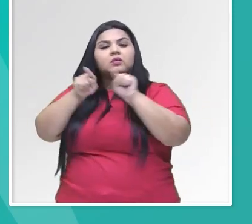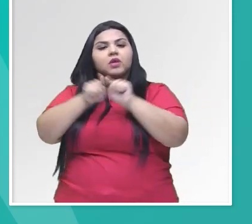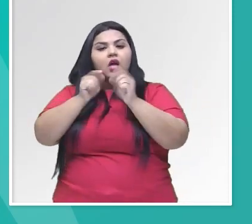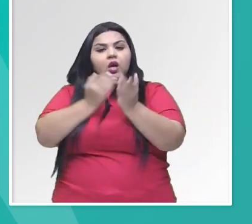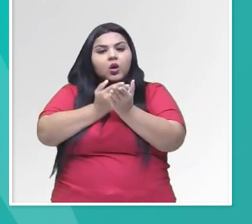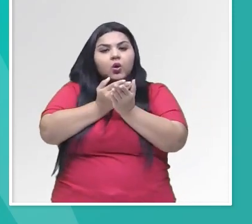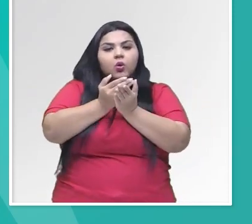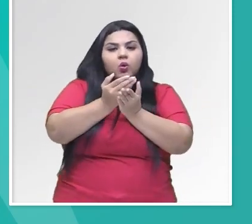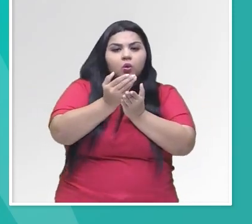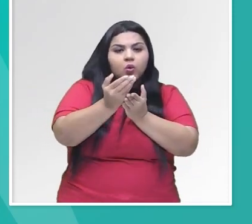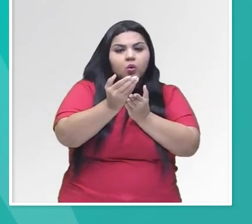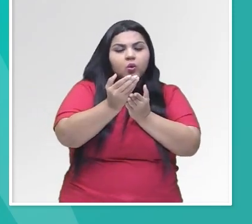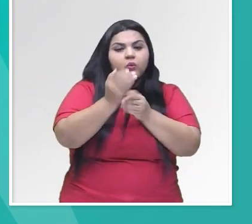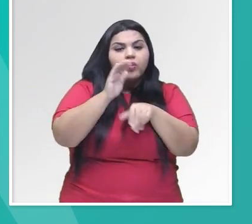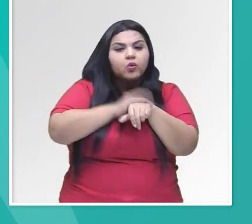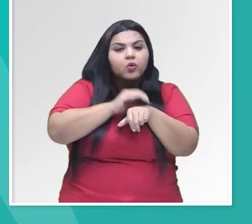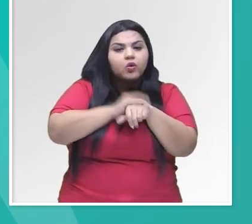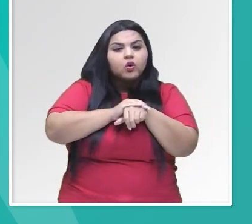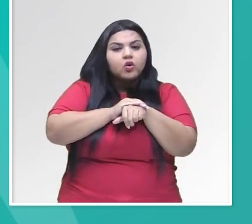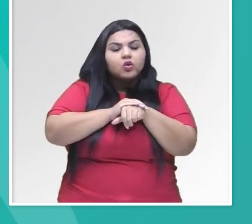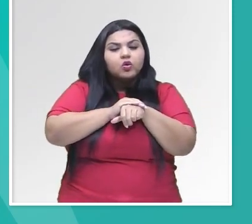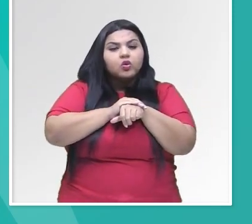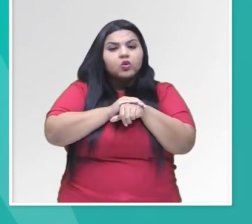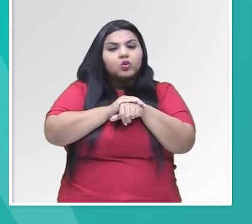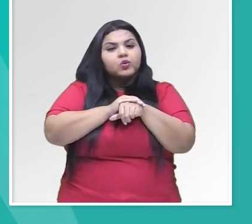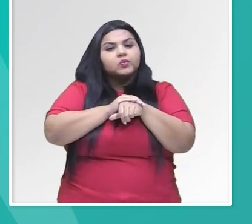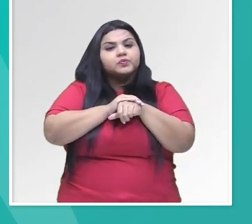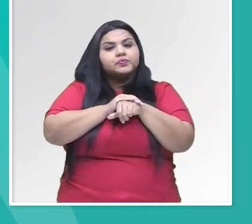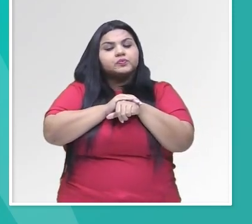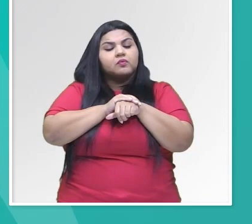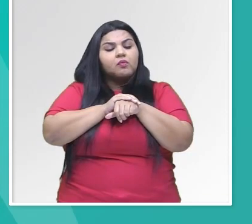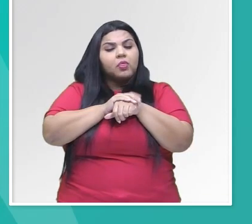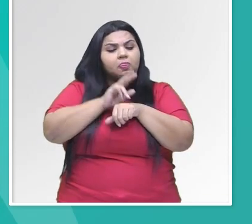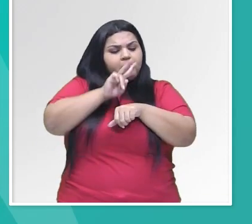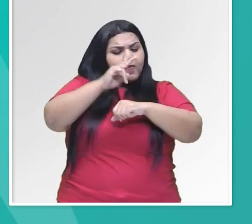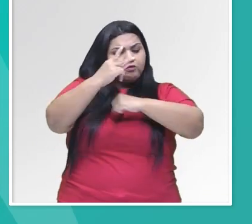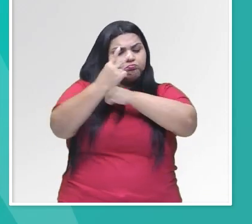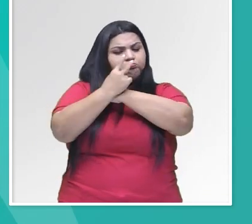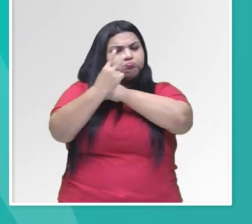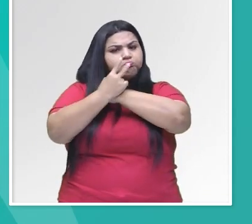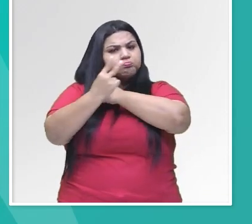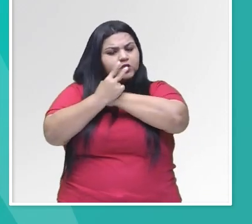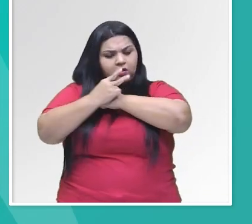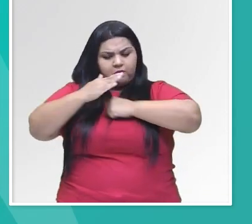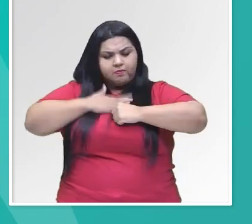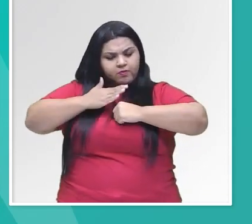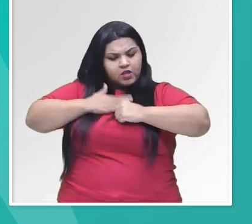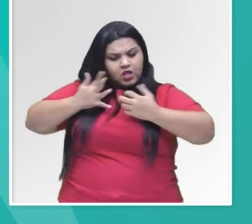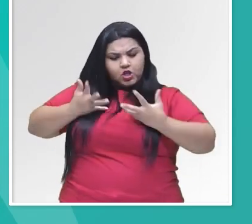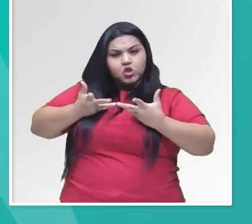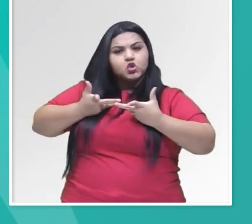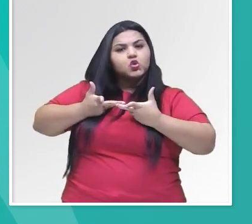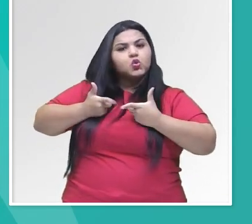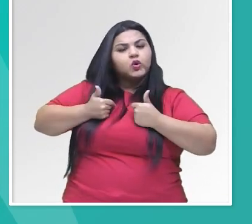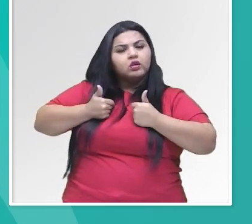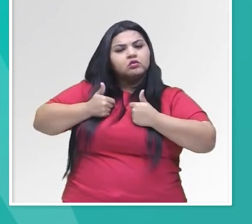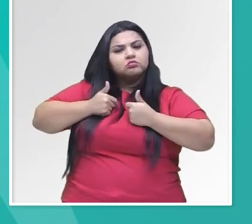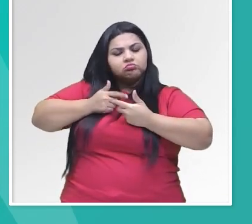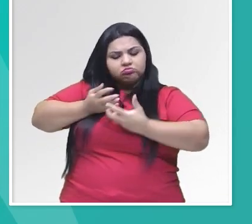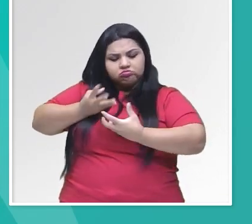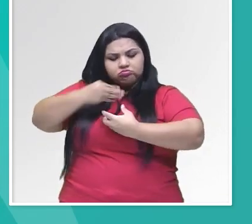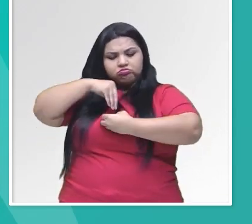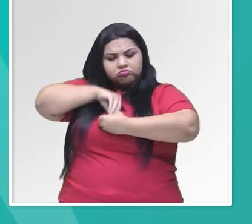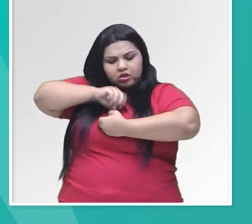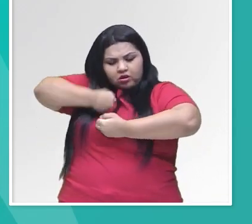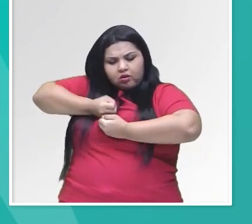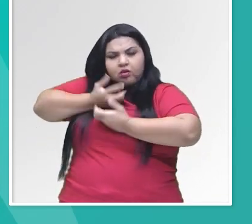começa com o cultivo de mim mesmo, daquelas qualidades que não me tornaram um ser melhor